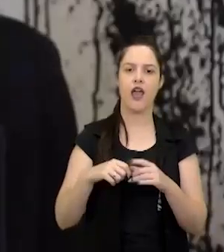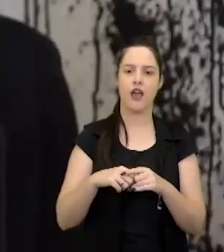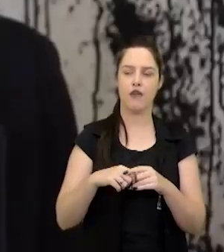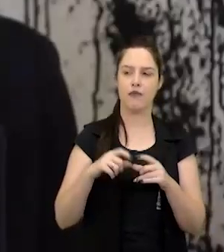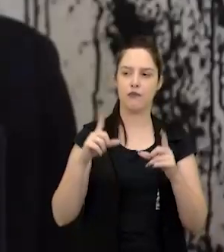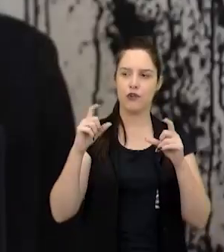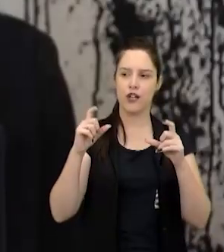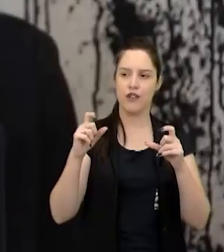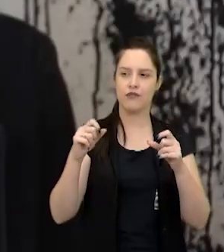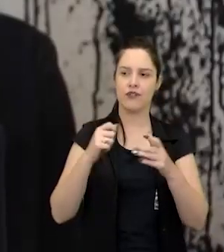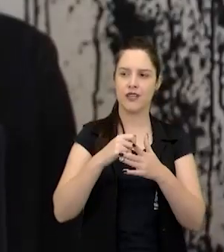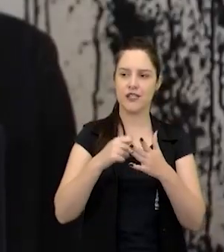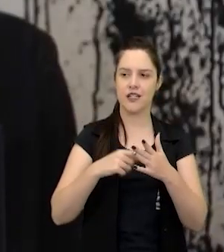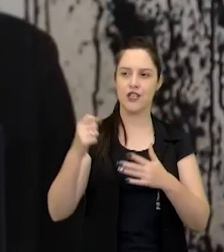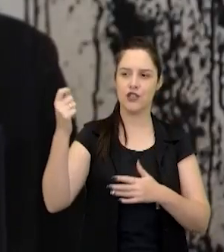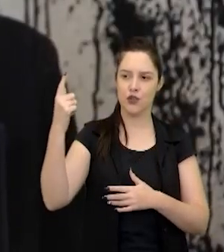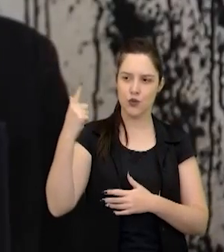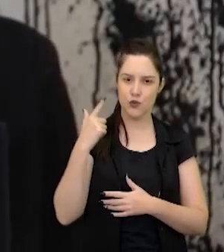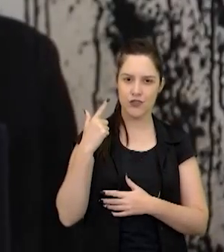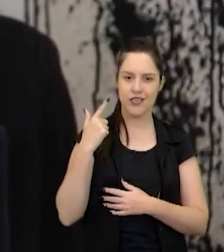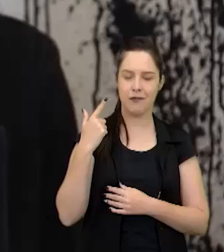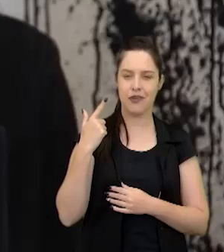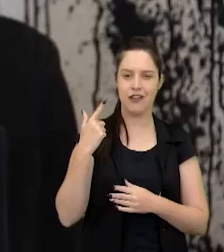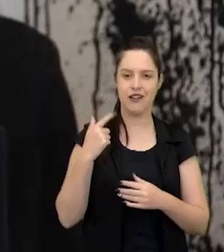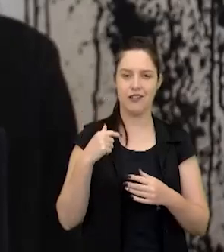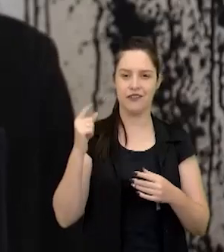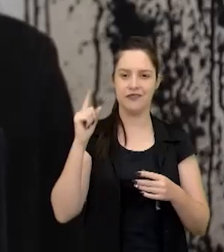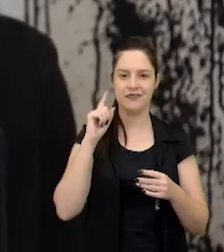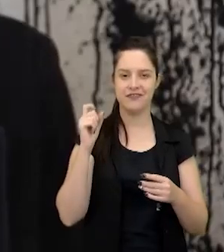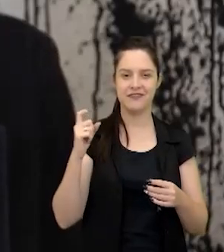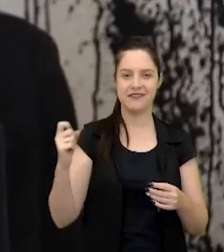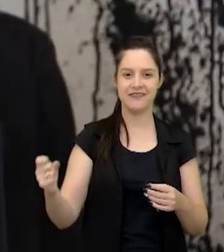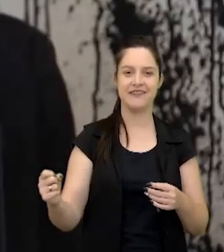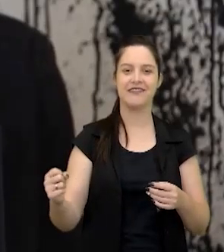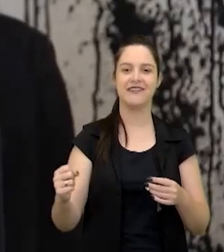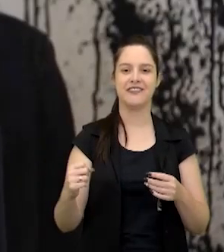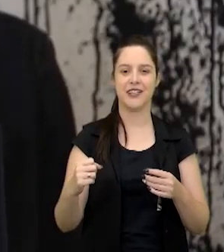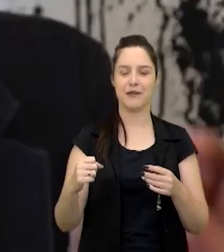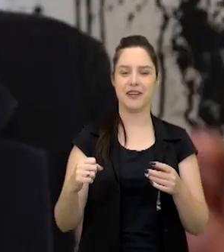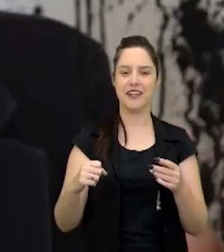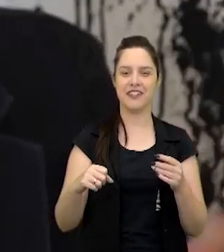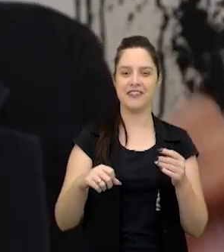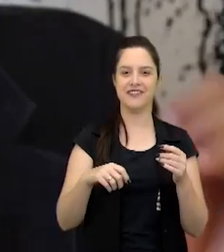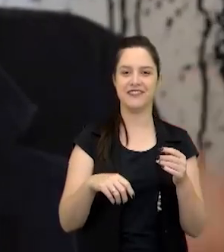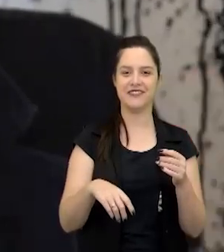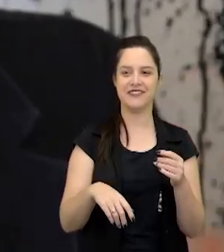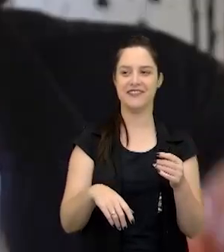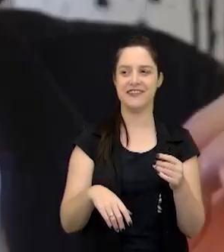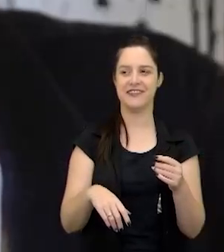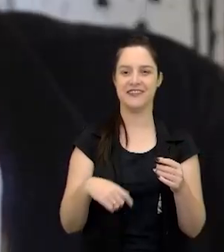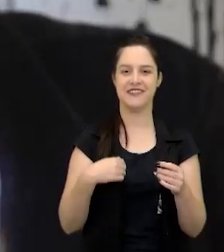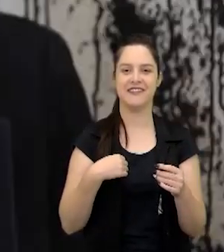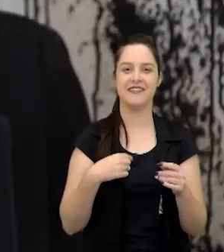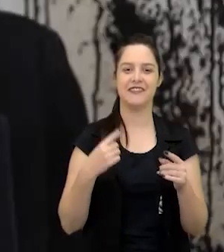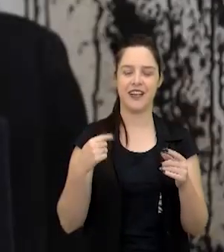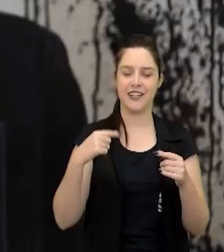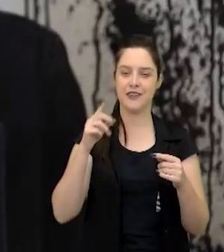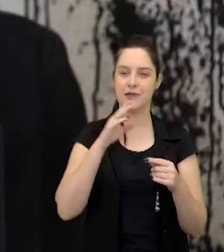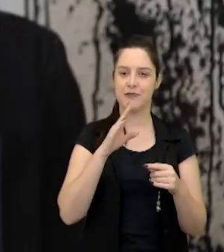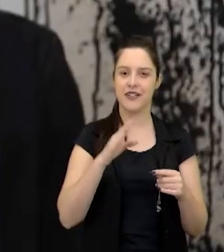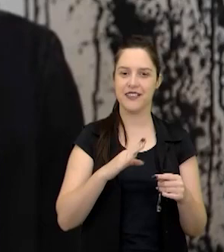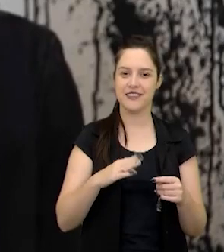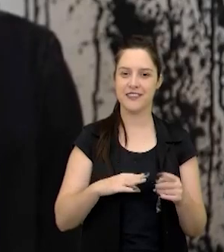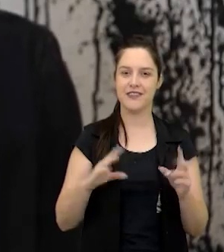termo fotografia foi atribuído à invenção de Hercule Florence, que vivia aqui no Brasil. Assim